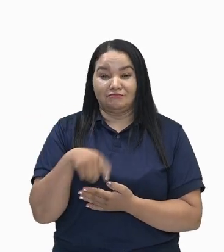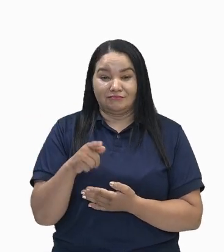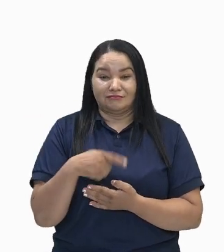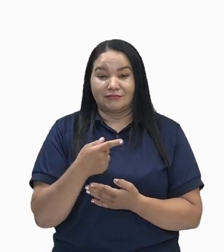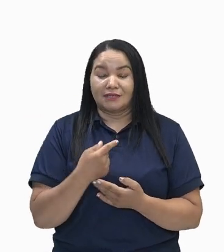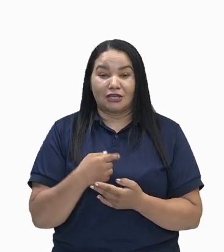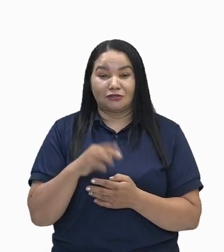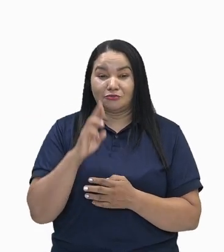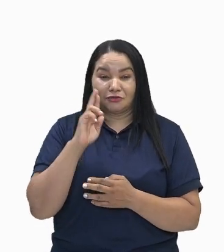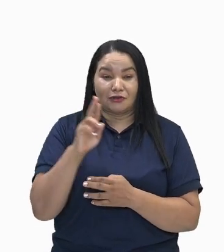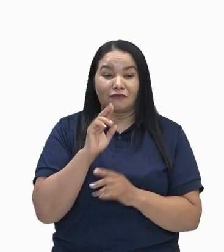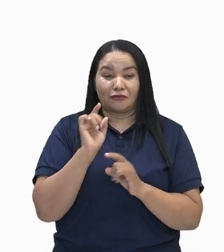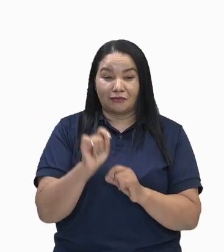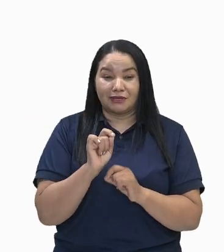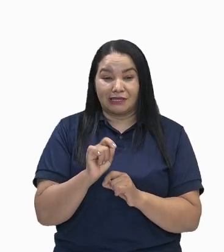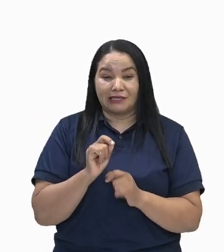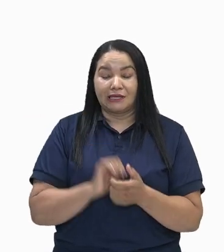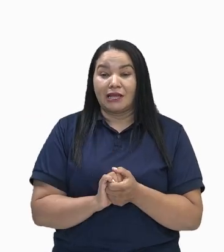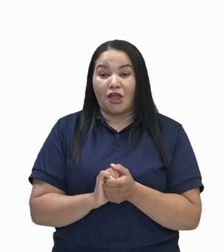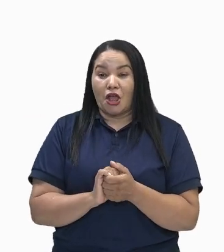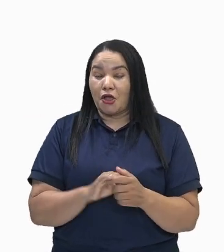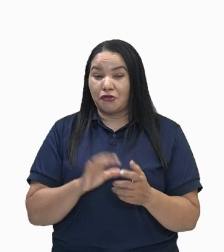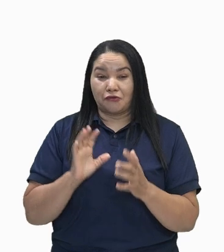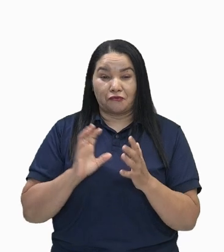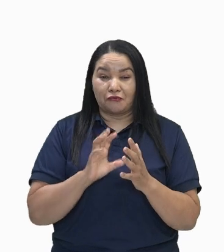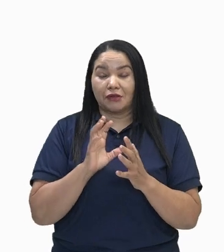responsável pela infecção sexualmente